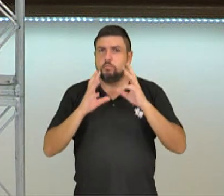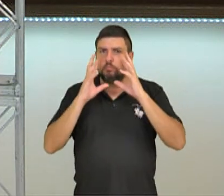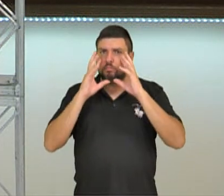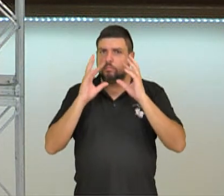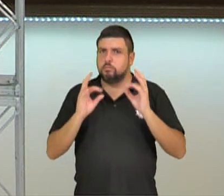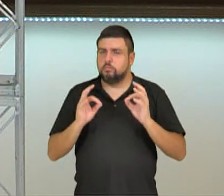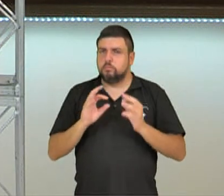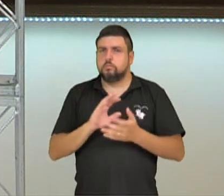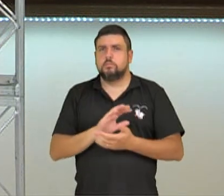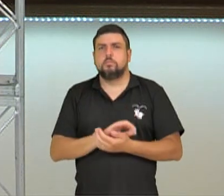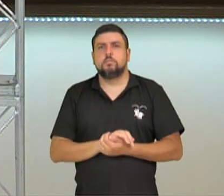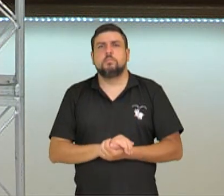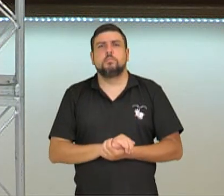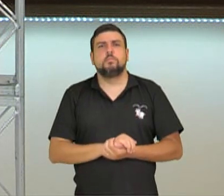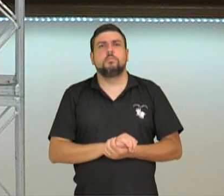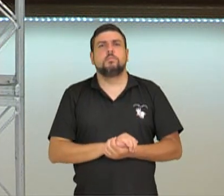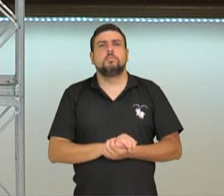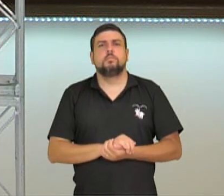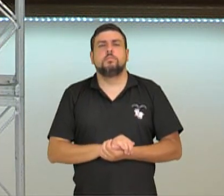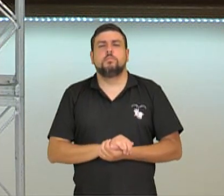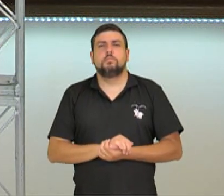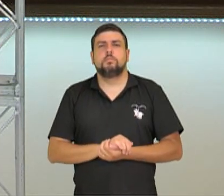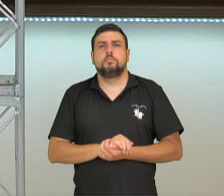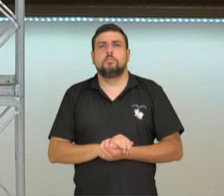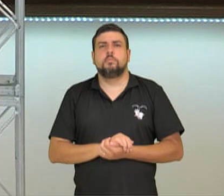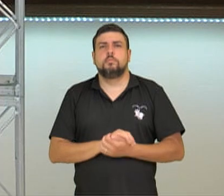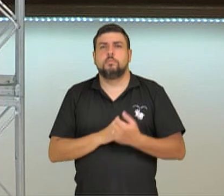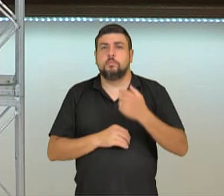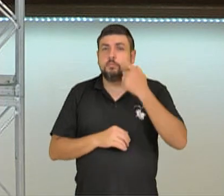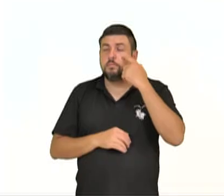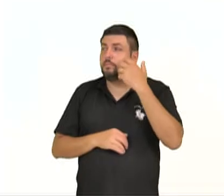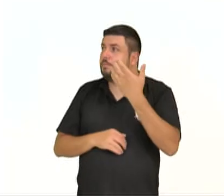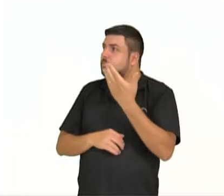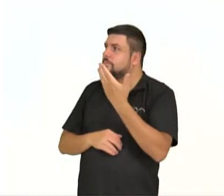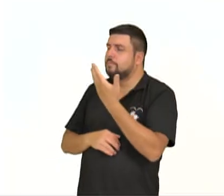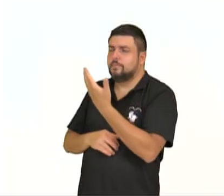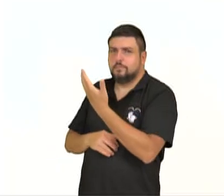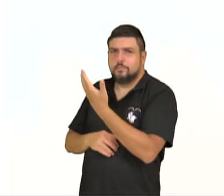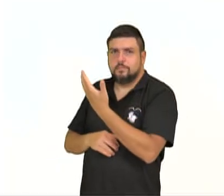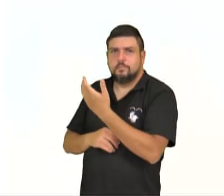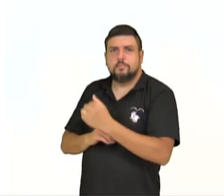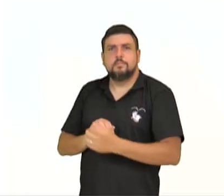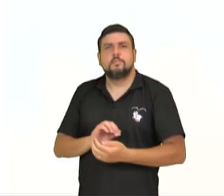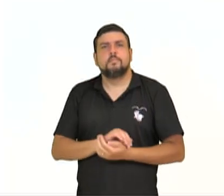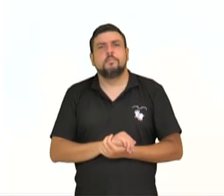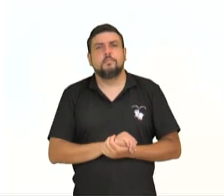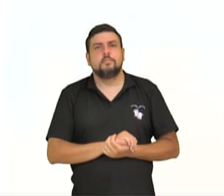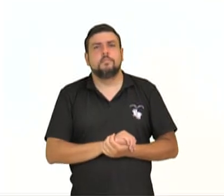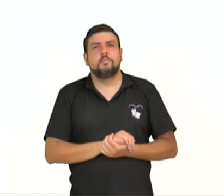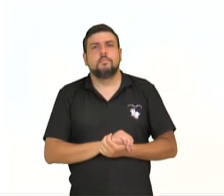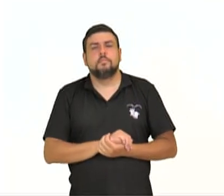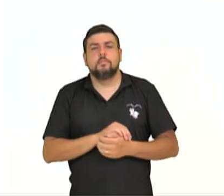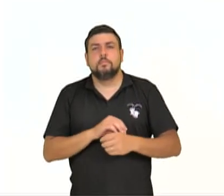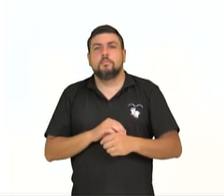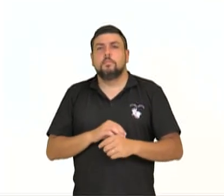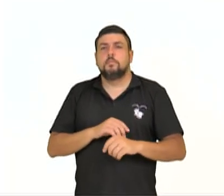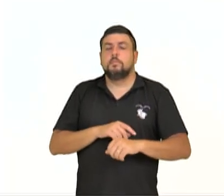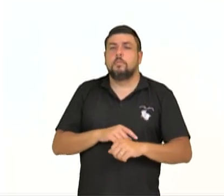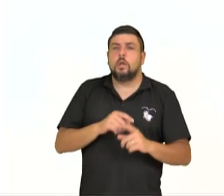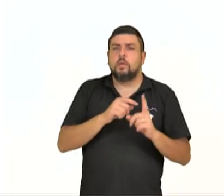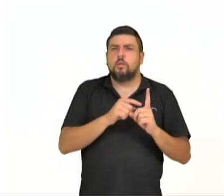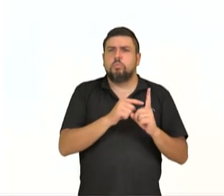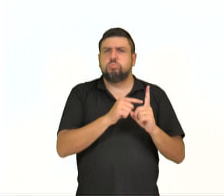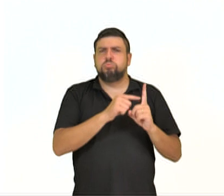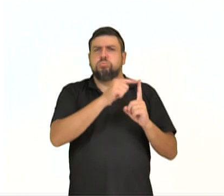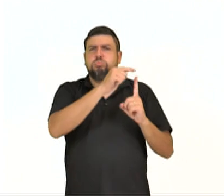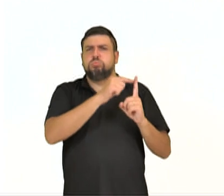atenção. Objetivo ali, identificar as principais características do tempo atmosférico e clima. E